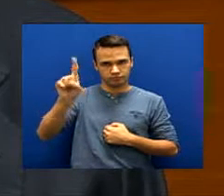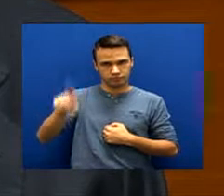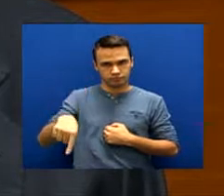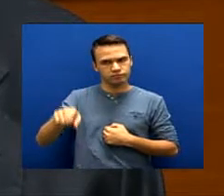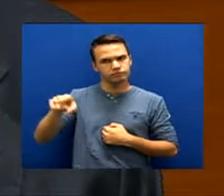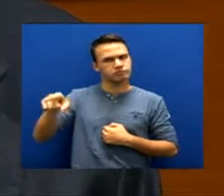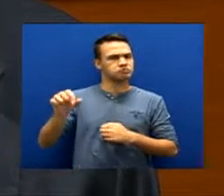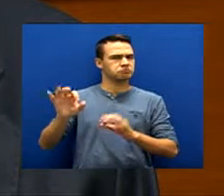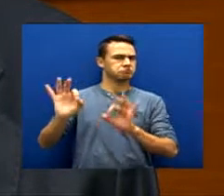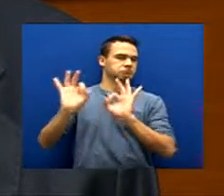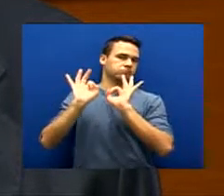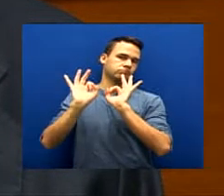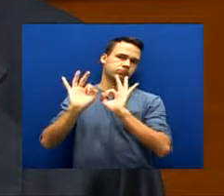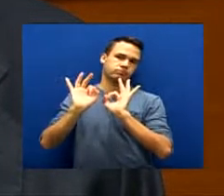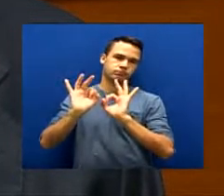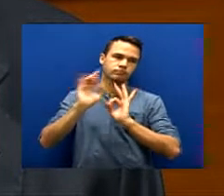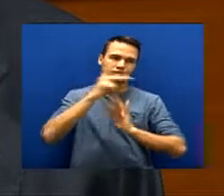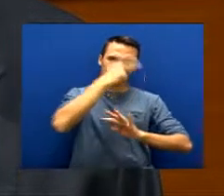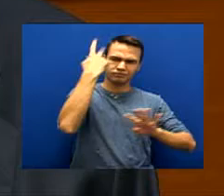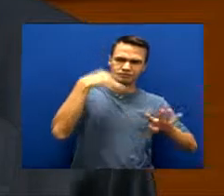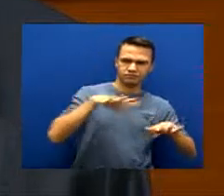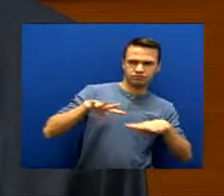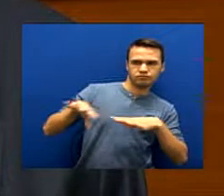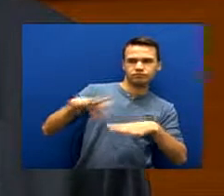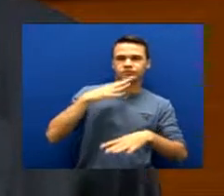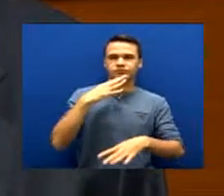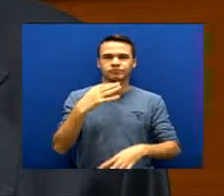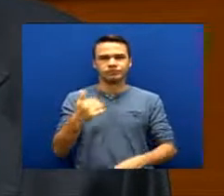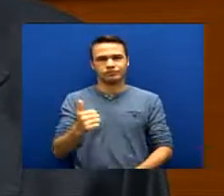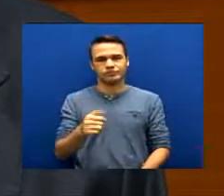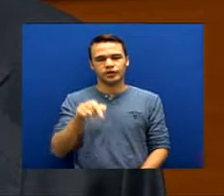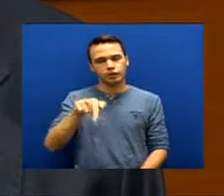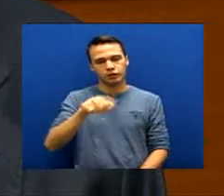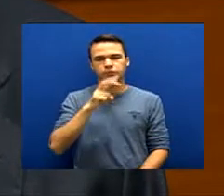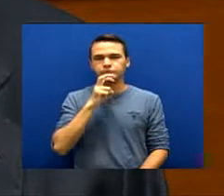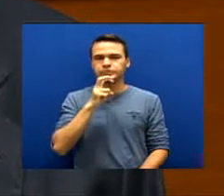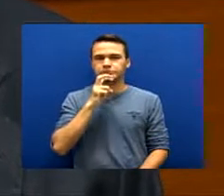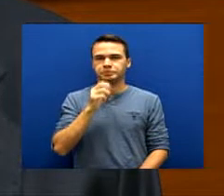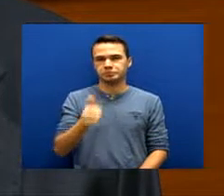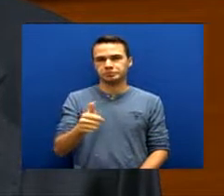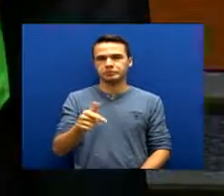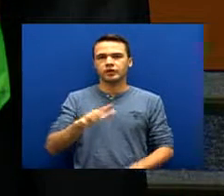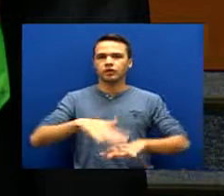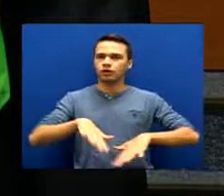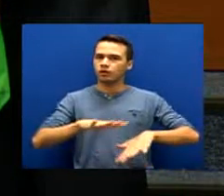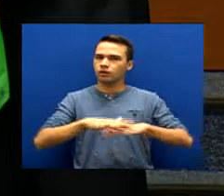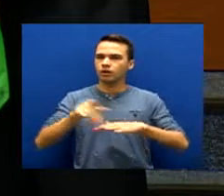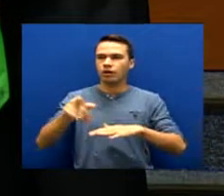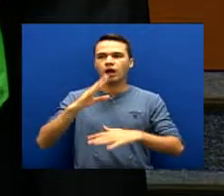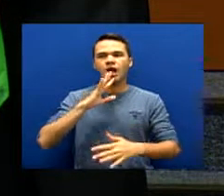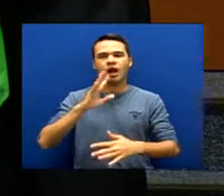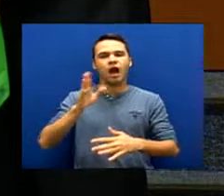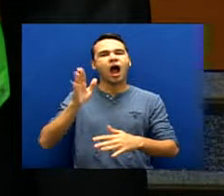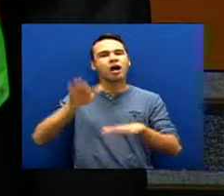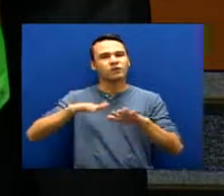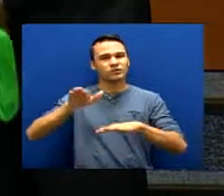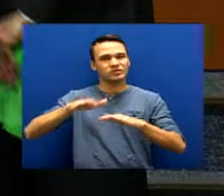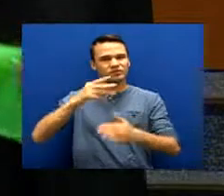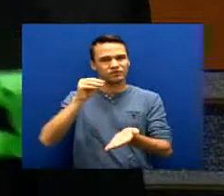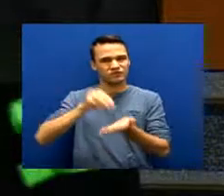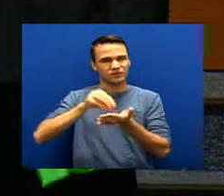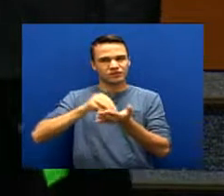e a duras penas e contra aí tantos posicionamentos e tantas más